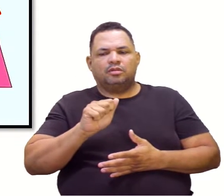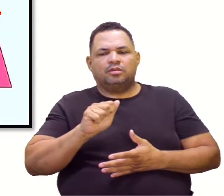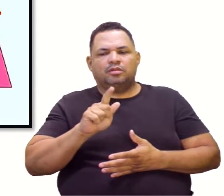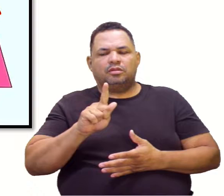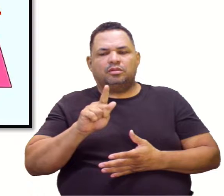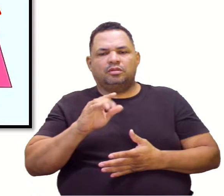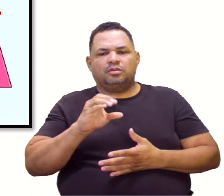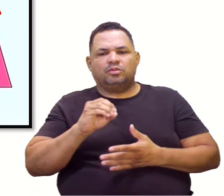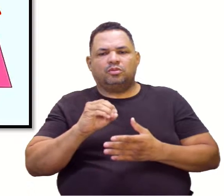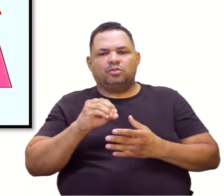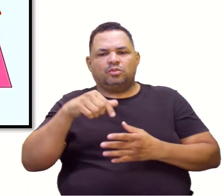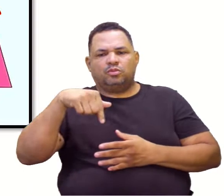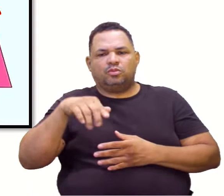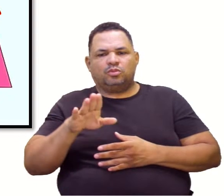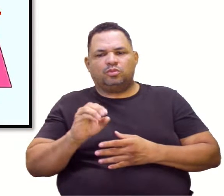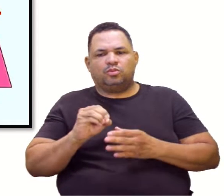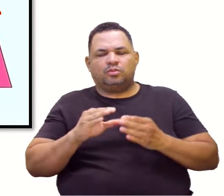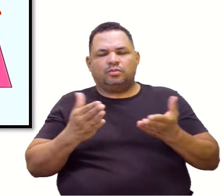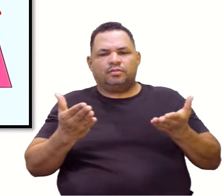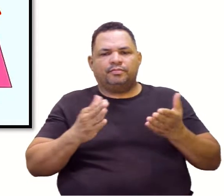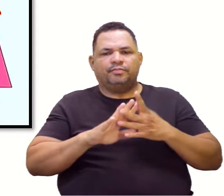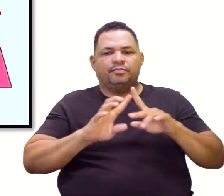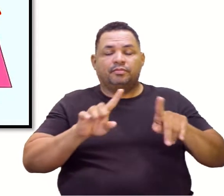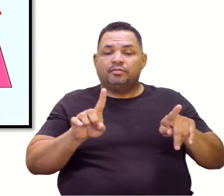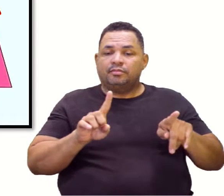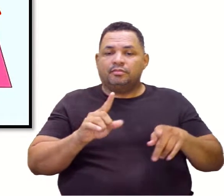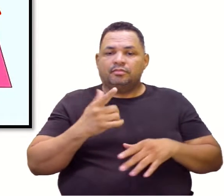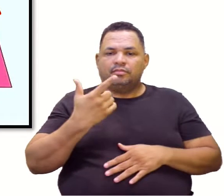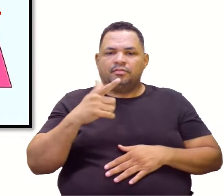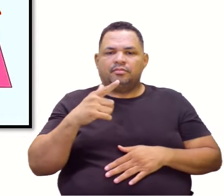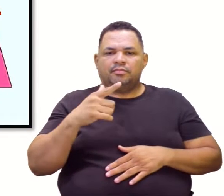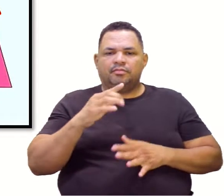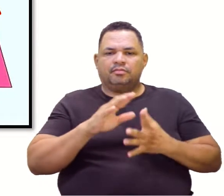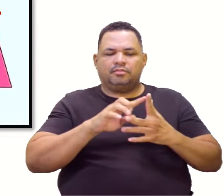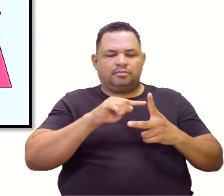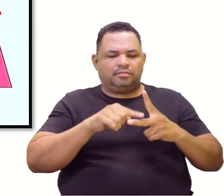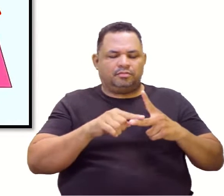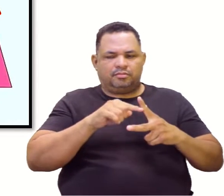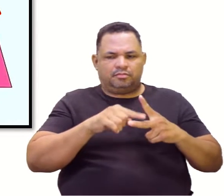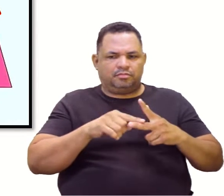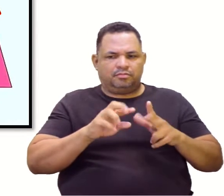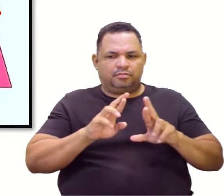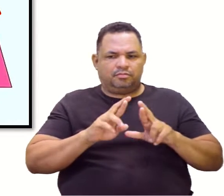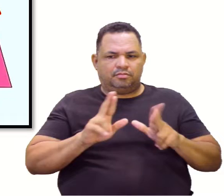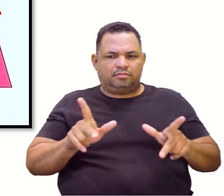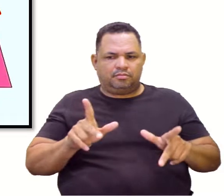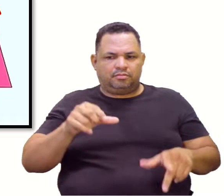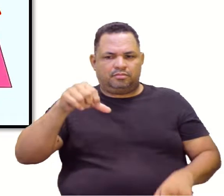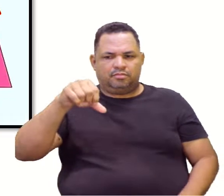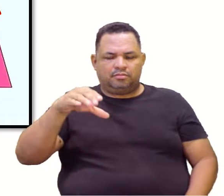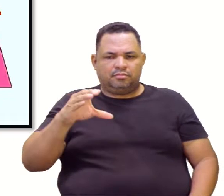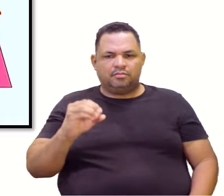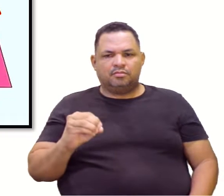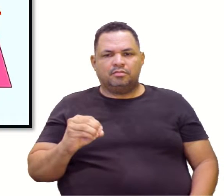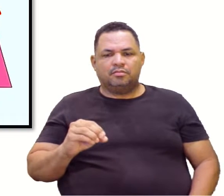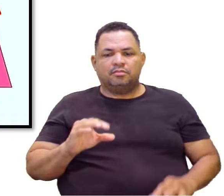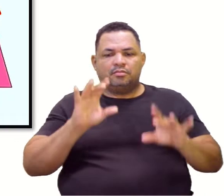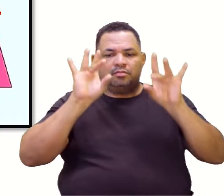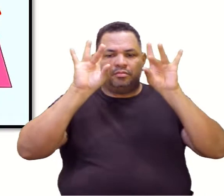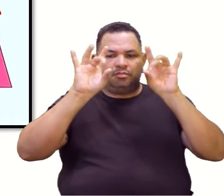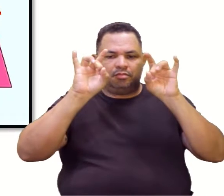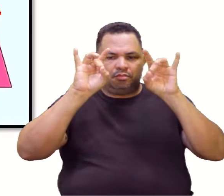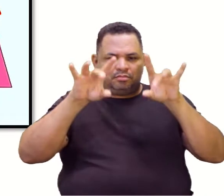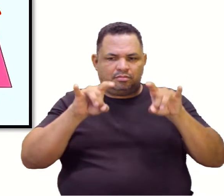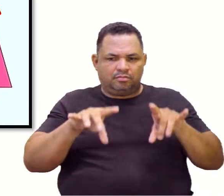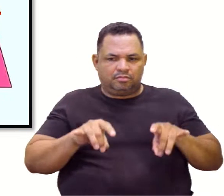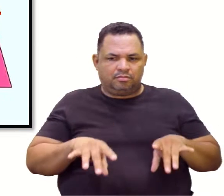de lados paralelos iguais, mas não tem os ângulos retos. Então, aí são bem